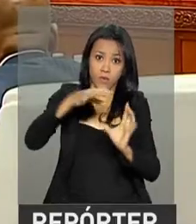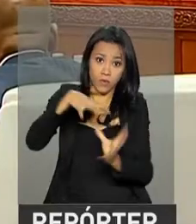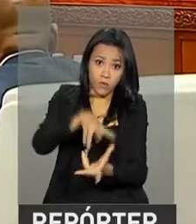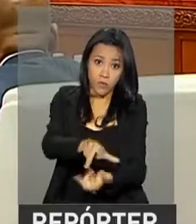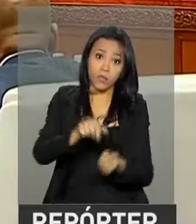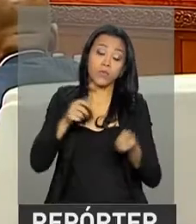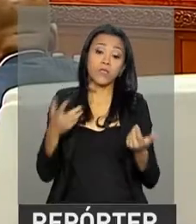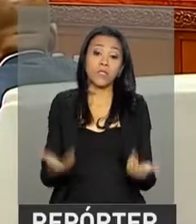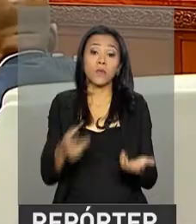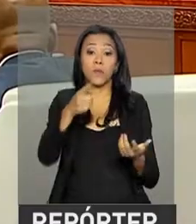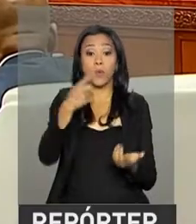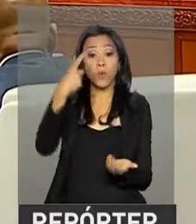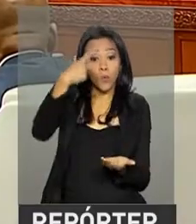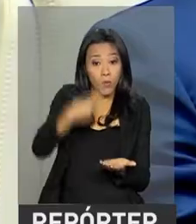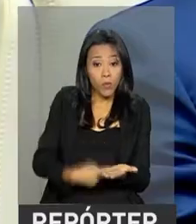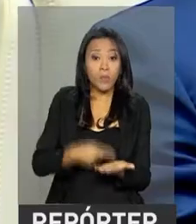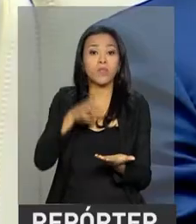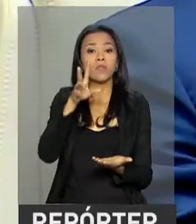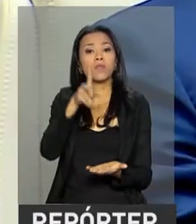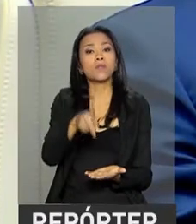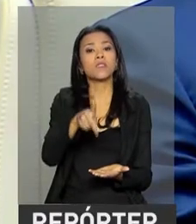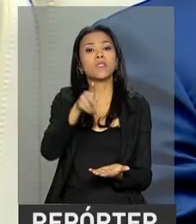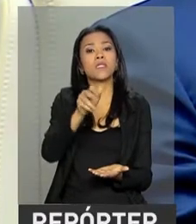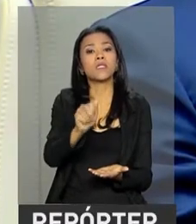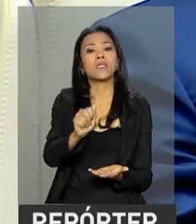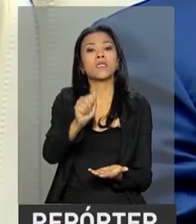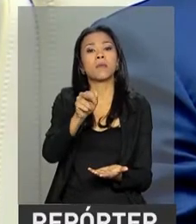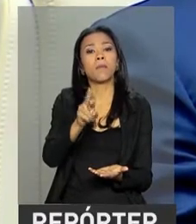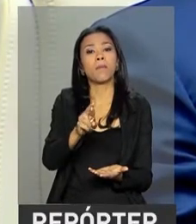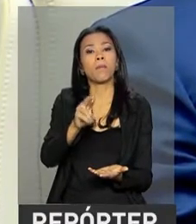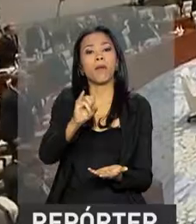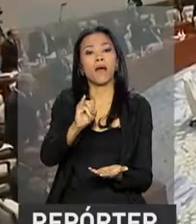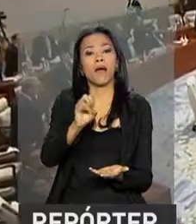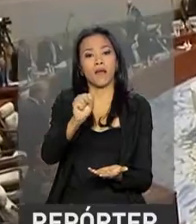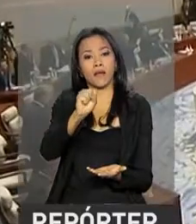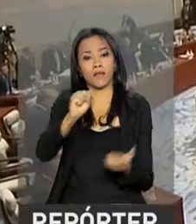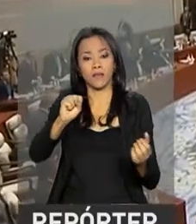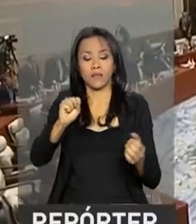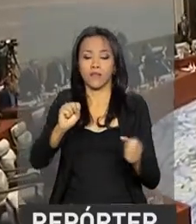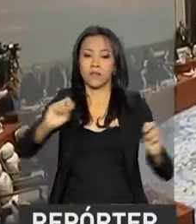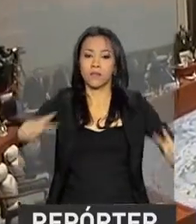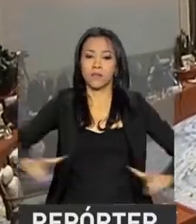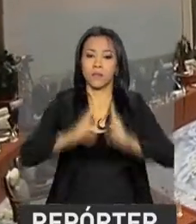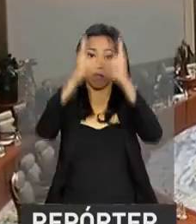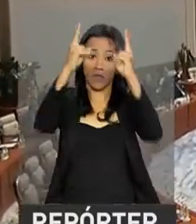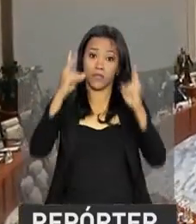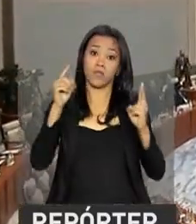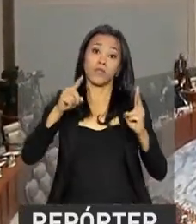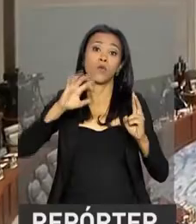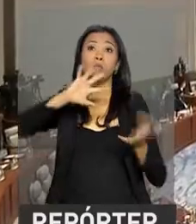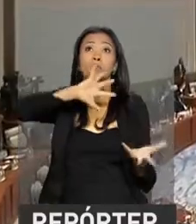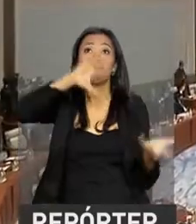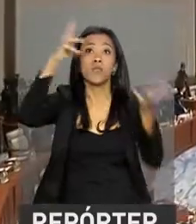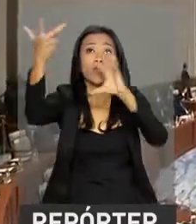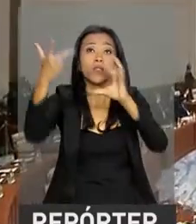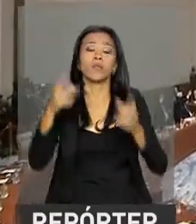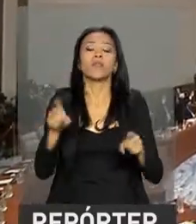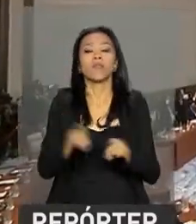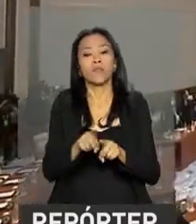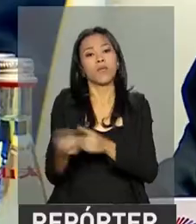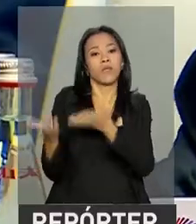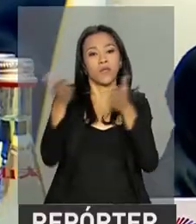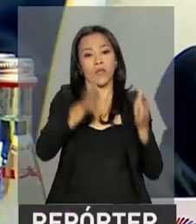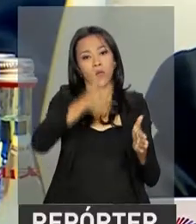o Acordo de Paris sobre mudança do clima e a Agenda 2030 para o Desenvolvimento Sustentável das Nações